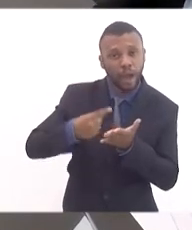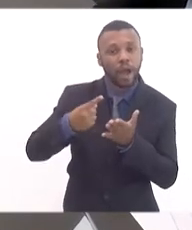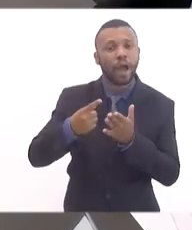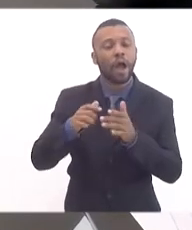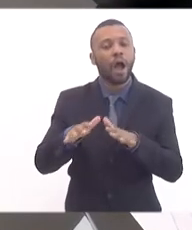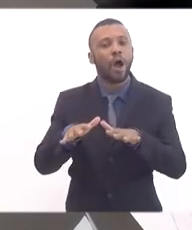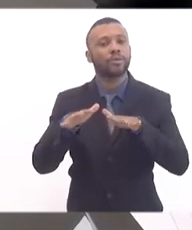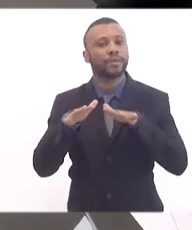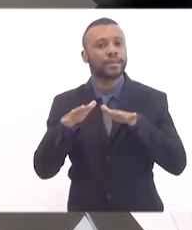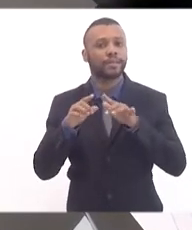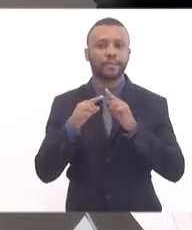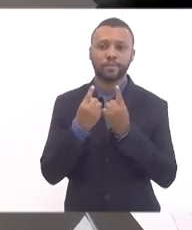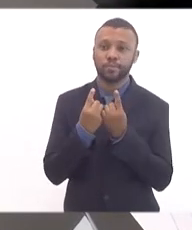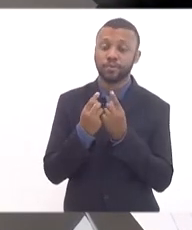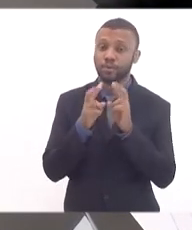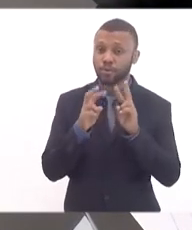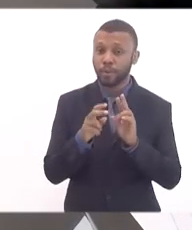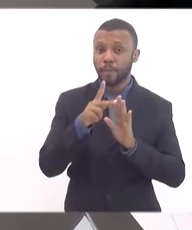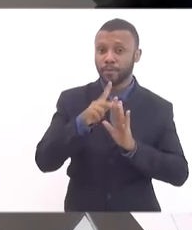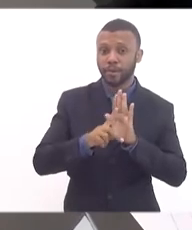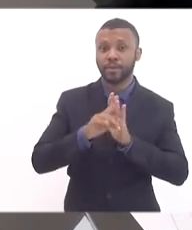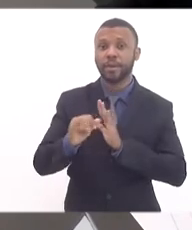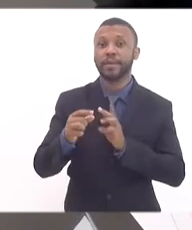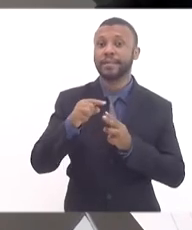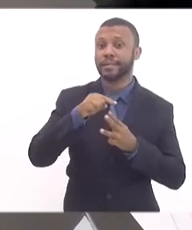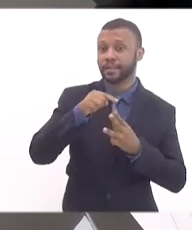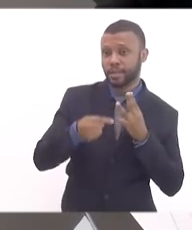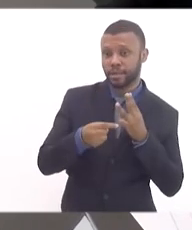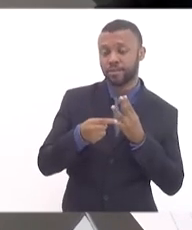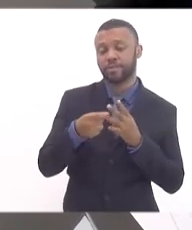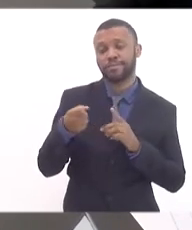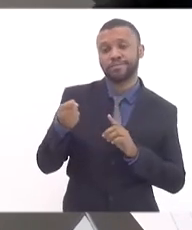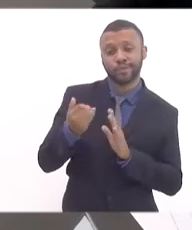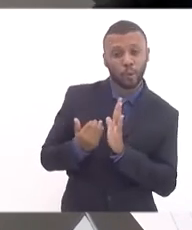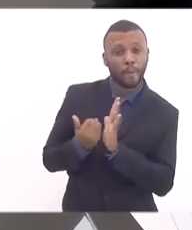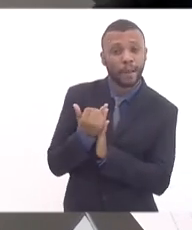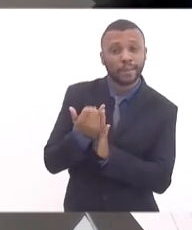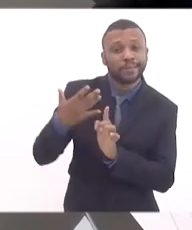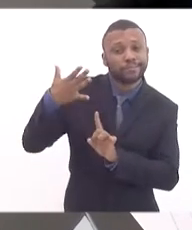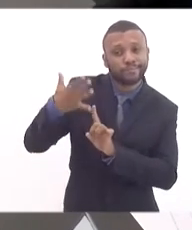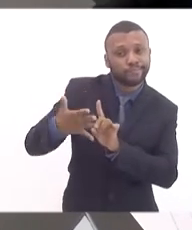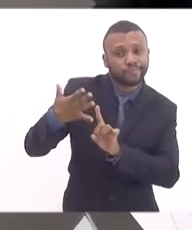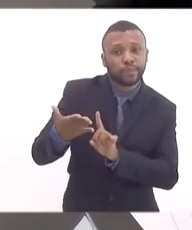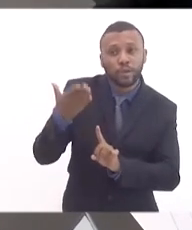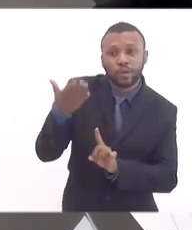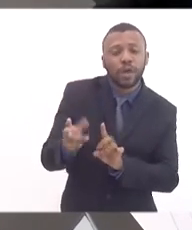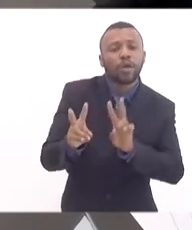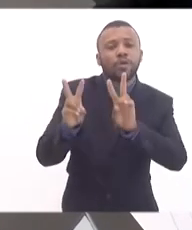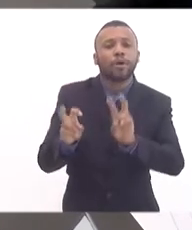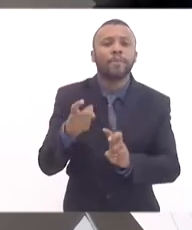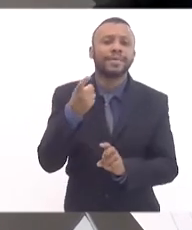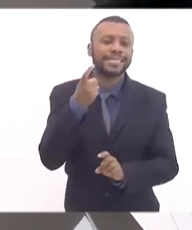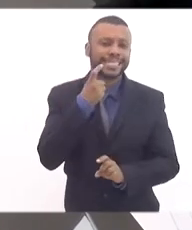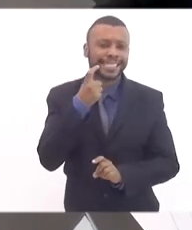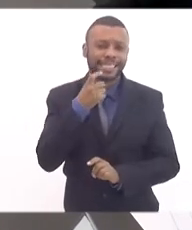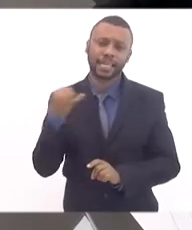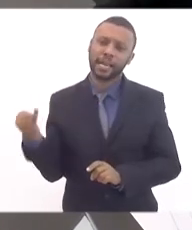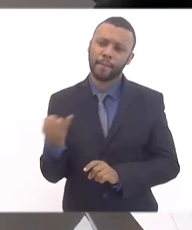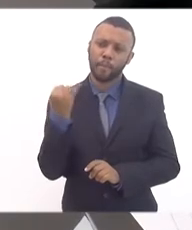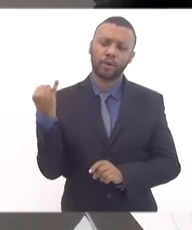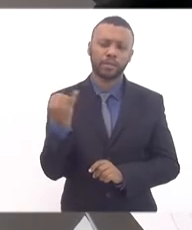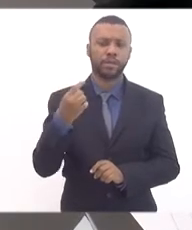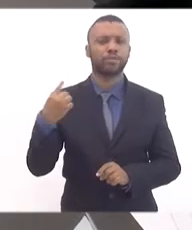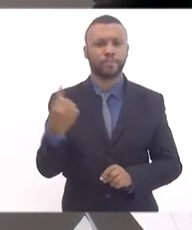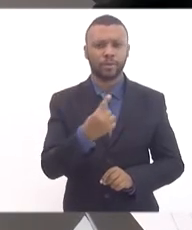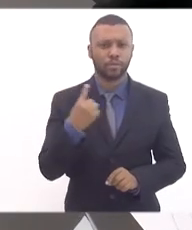pública sobre três projetos de lei em ti abre com a tua palavra sobre o plástico que ela é importante para a